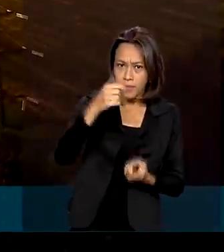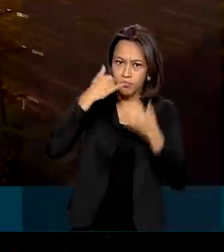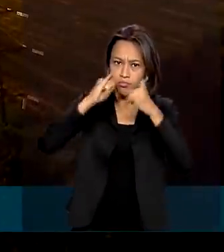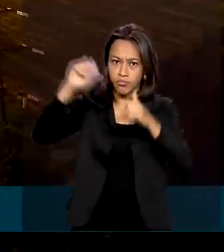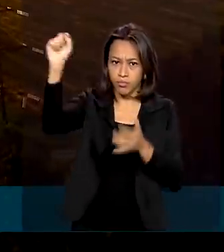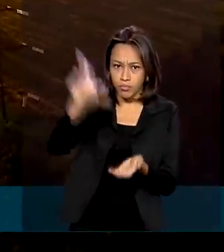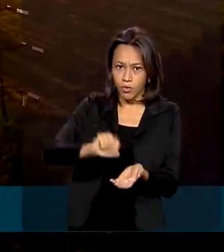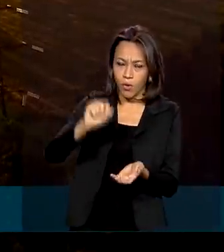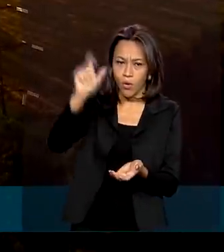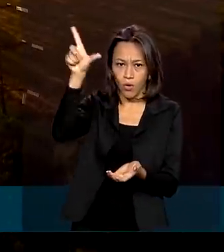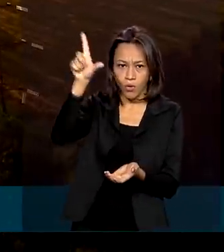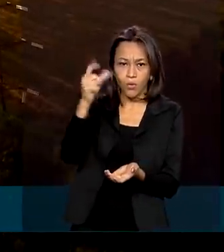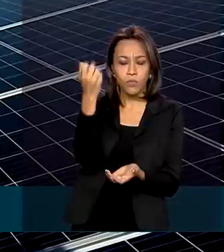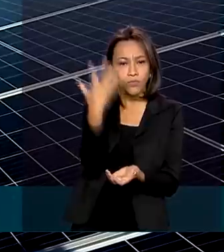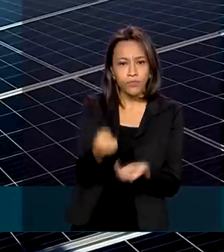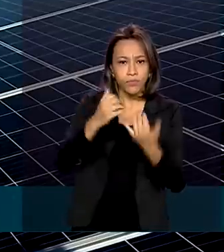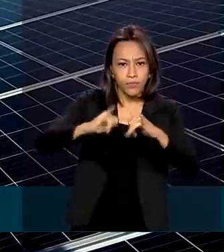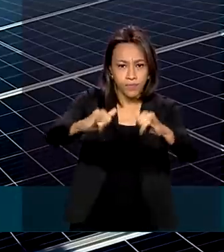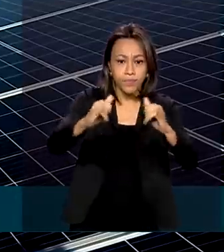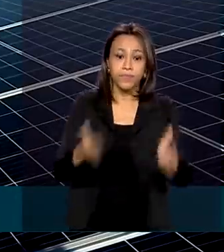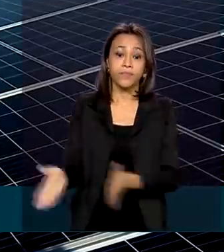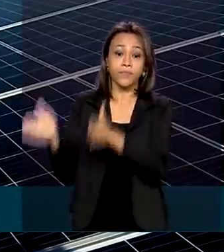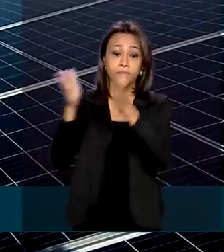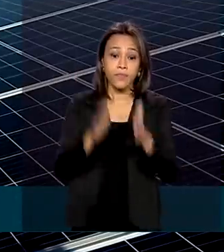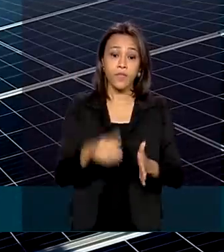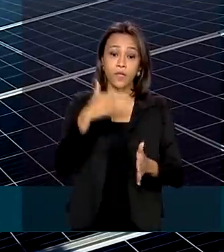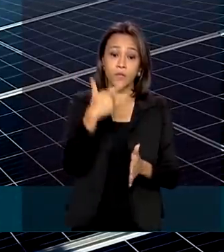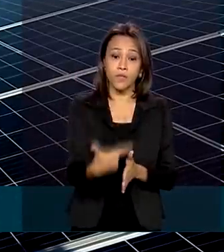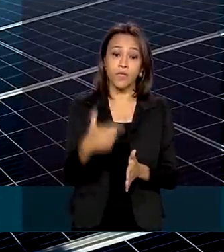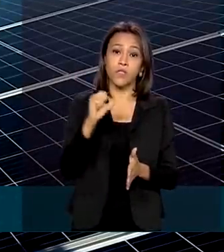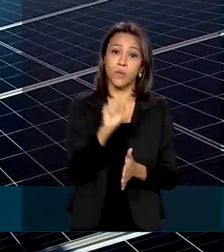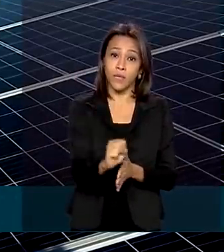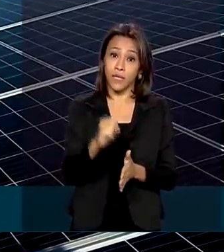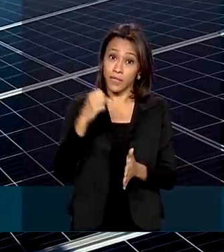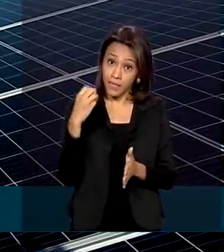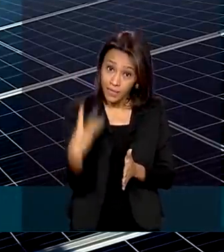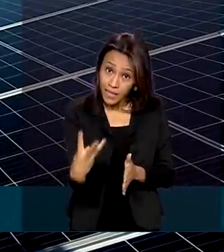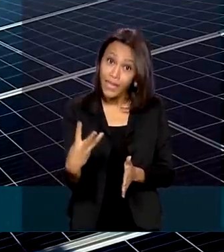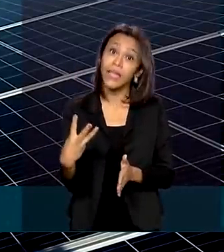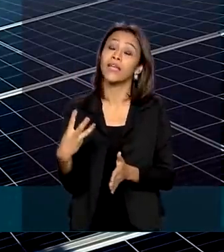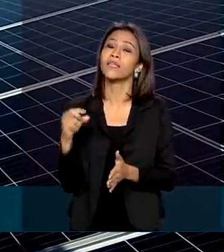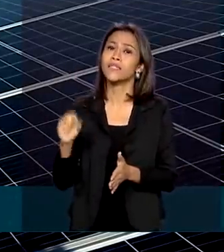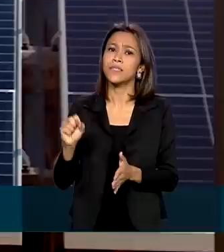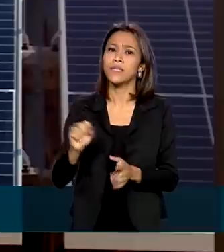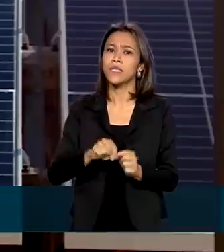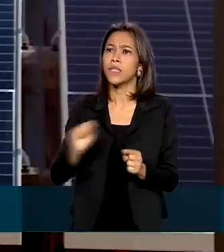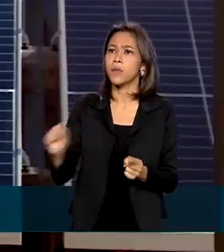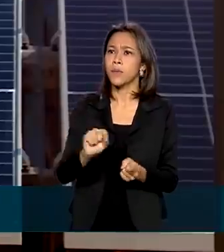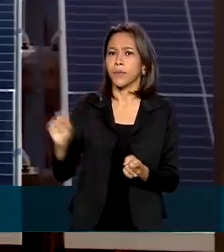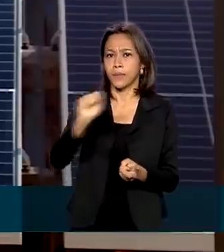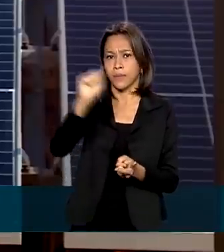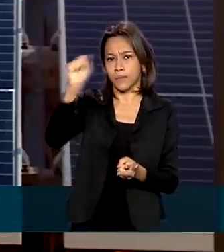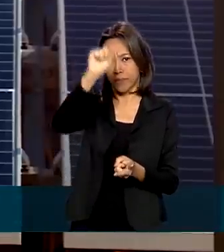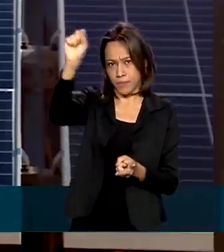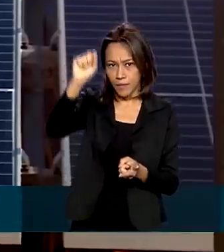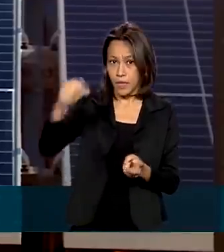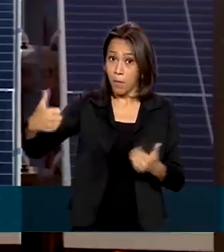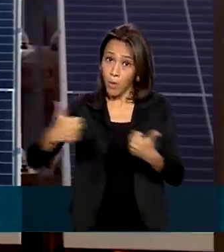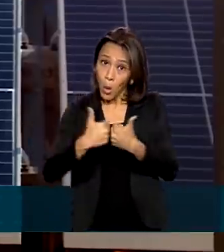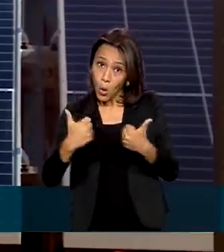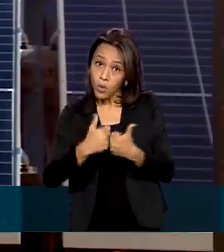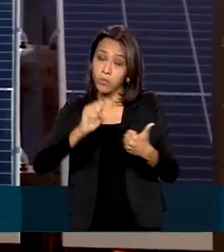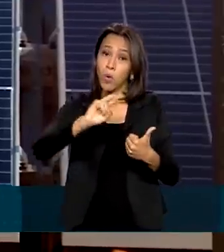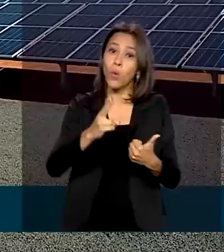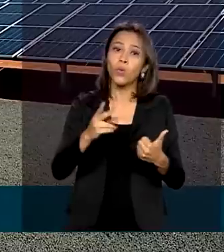ou seja, para transmissão. E 280 mil usinas de geração distribuída, próximas ou no